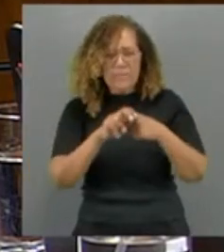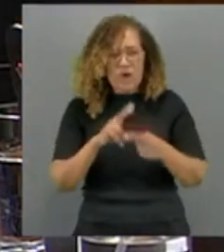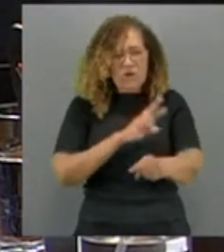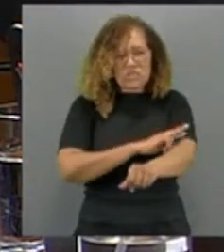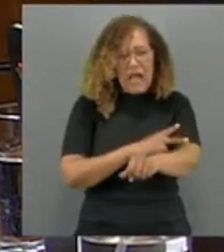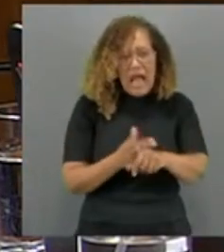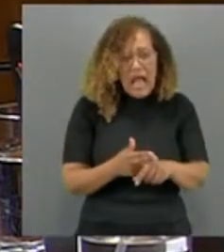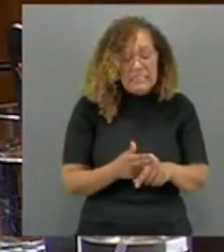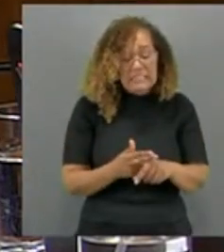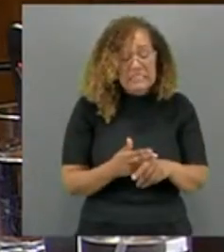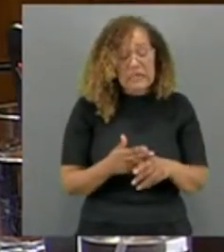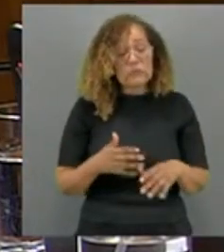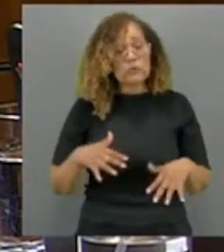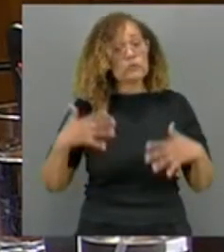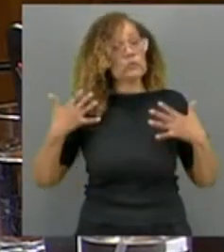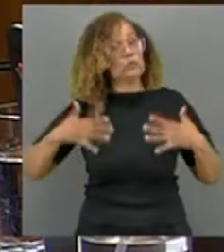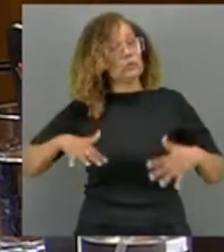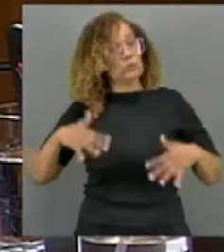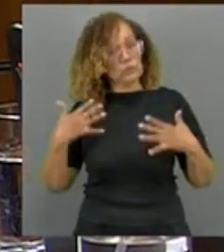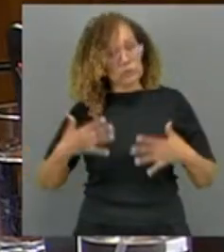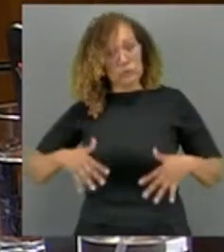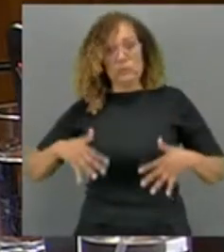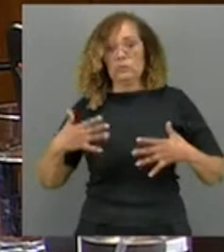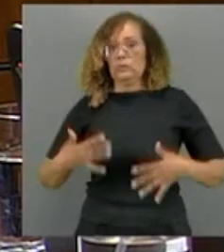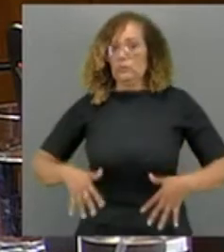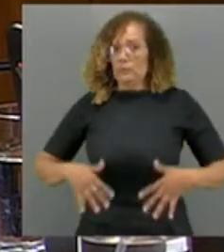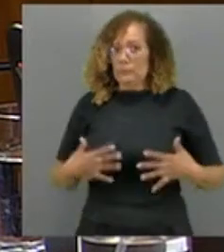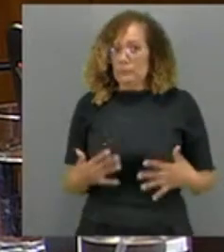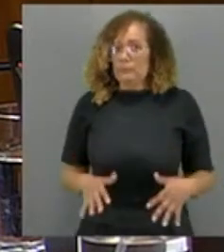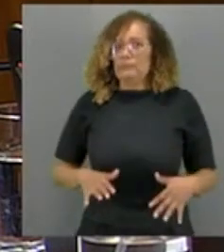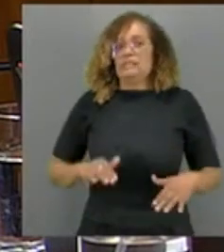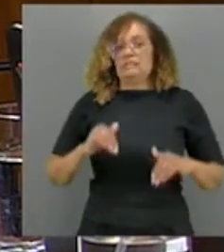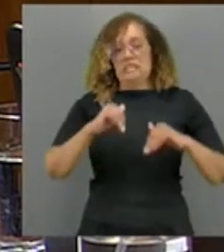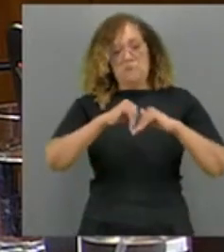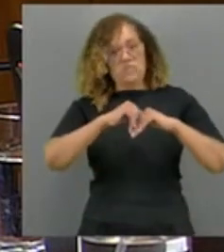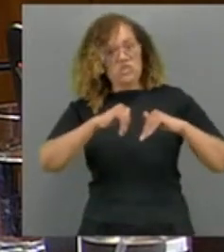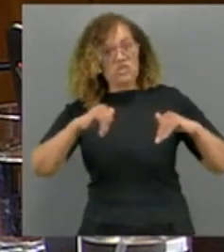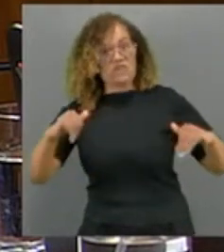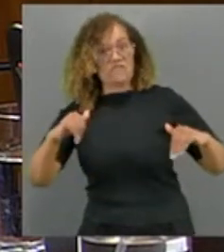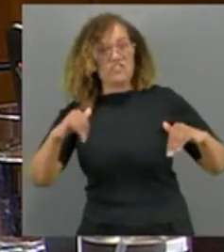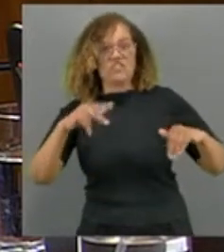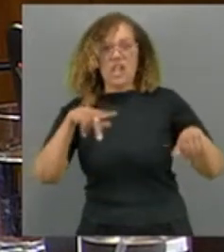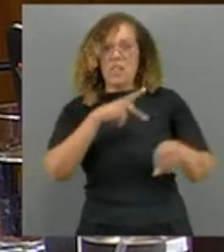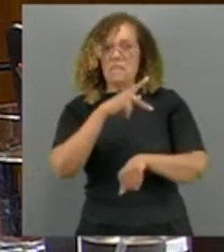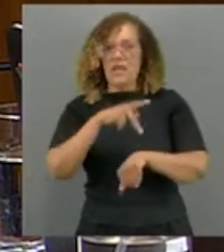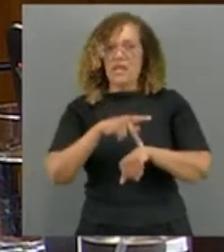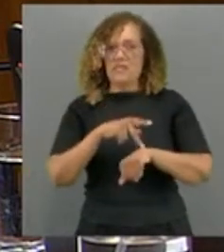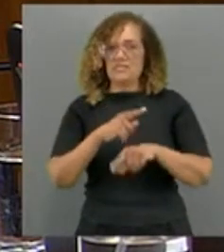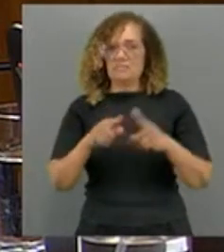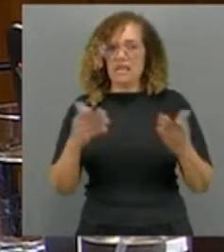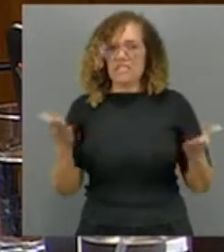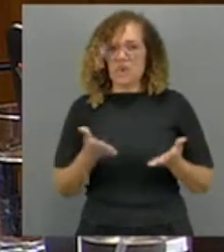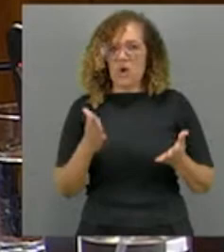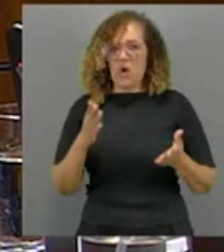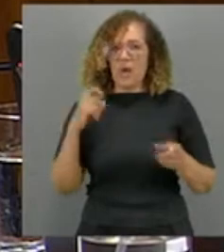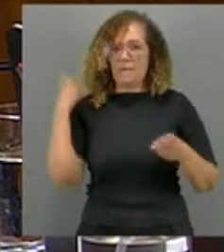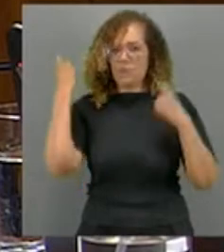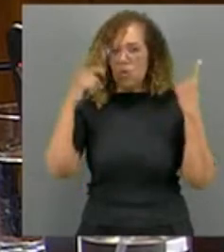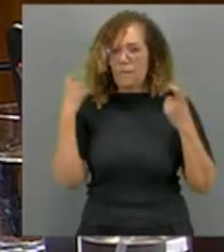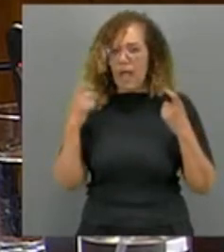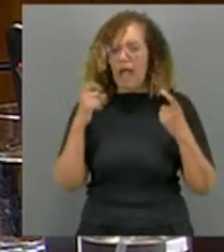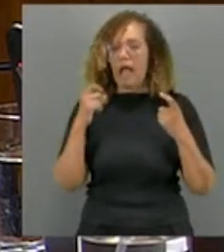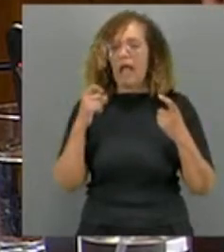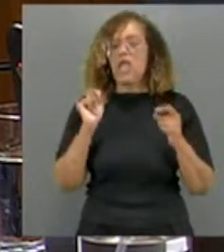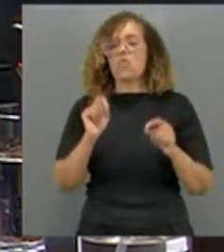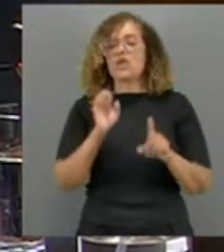está fazendo aqui, na verdade, a perpetuação da divisão de um país, quando a gente devia estar preocupado com a questão social. Se